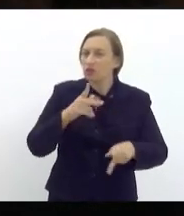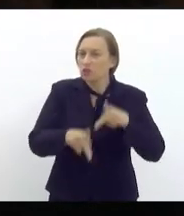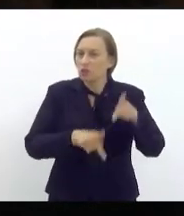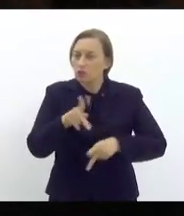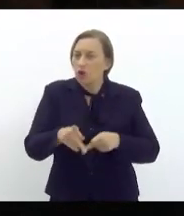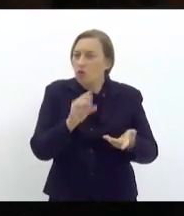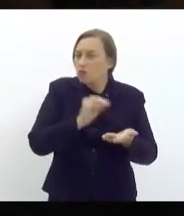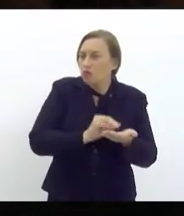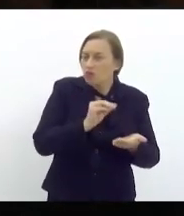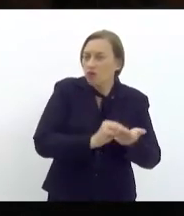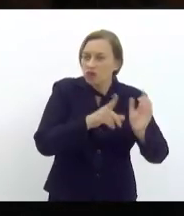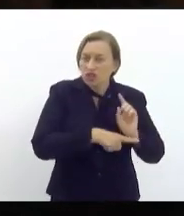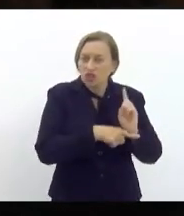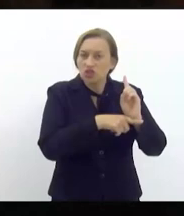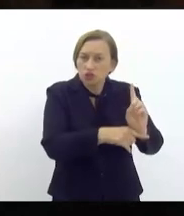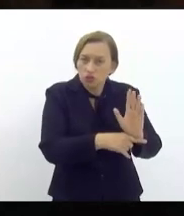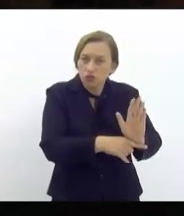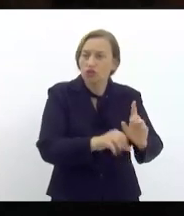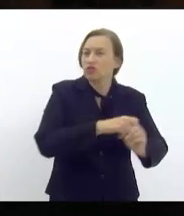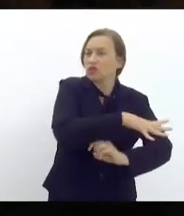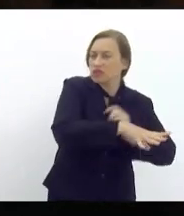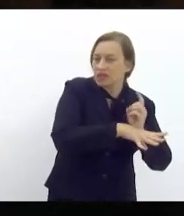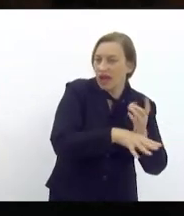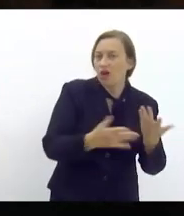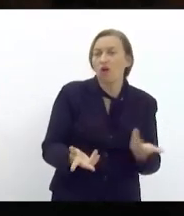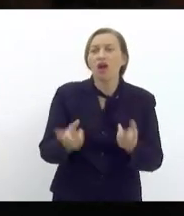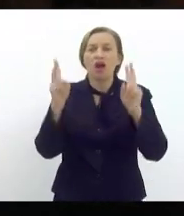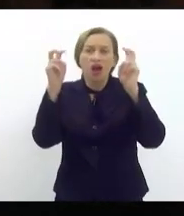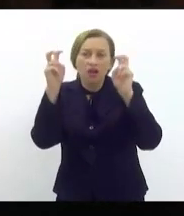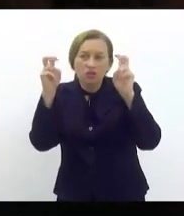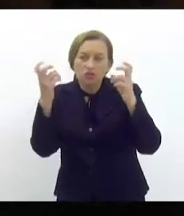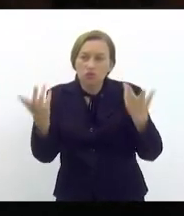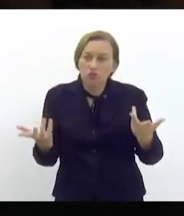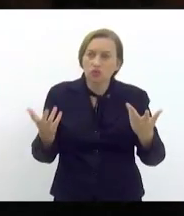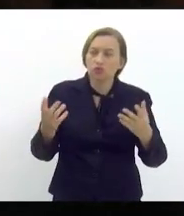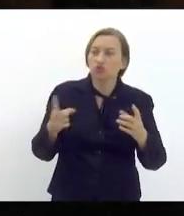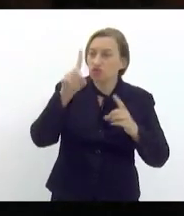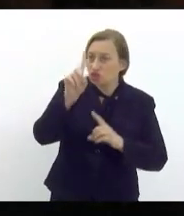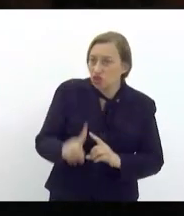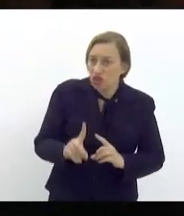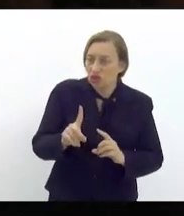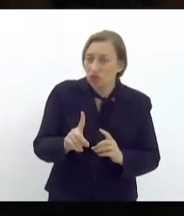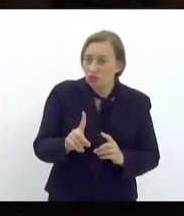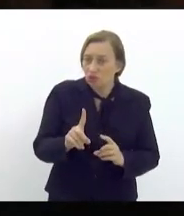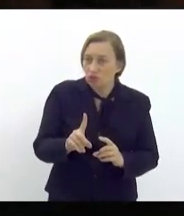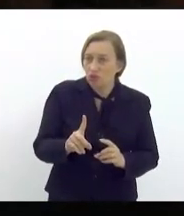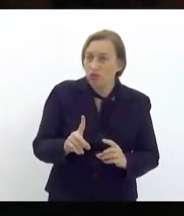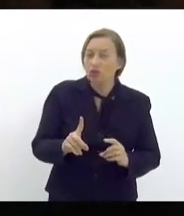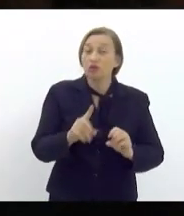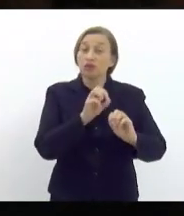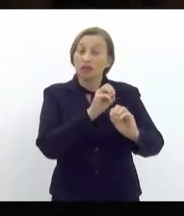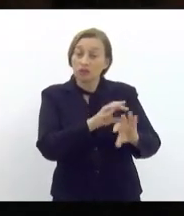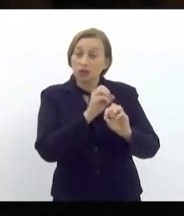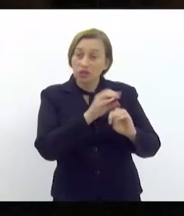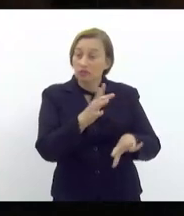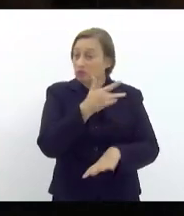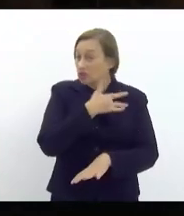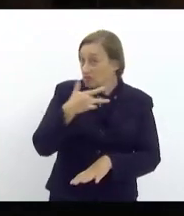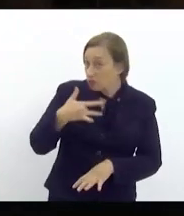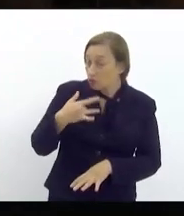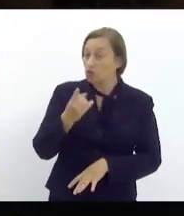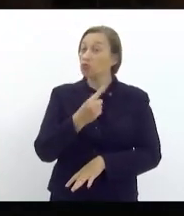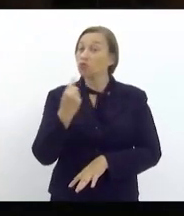programas de assistência social seja de questões de garantias de direitos do ponto de vista da educação da saúde